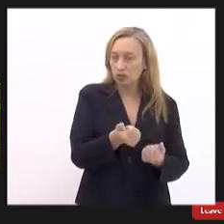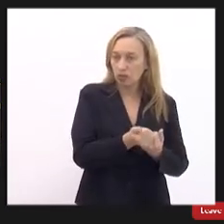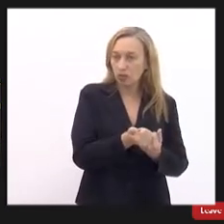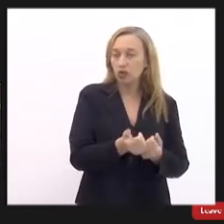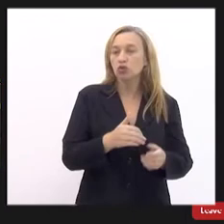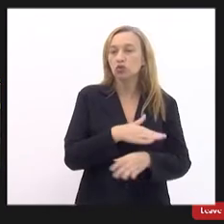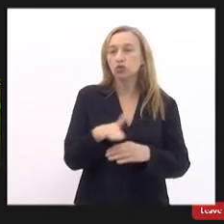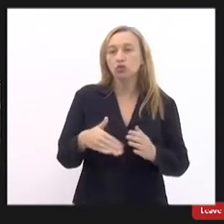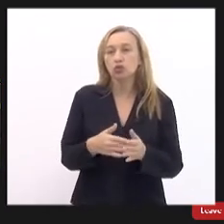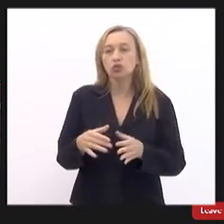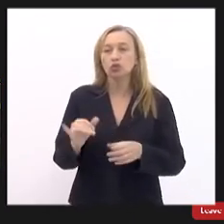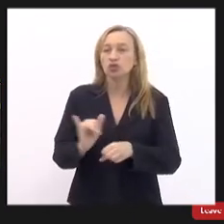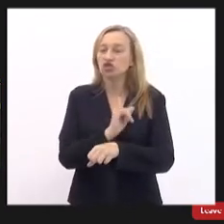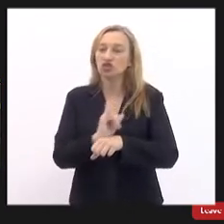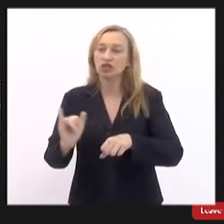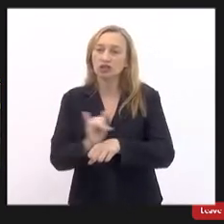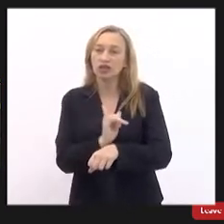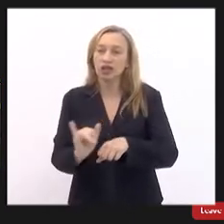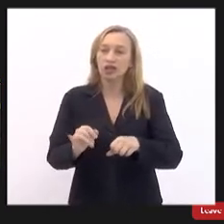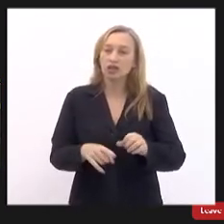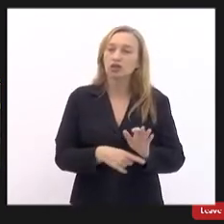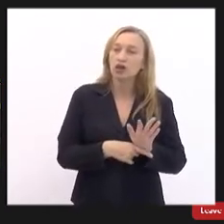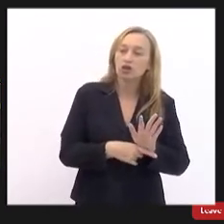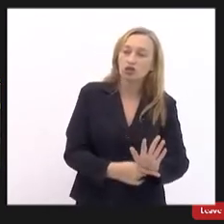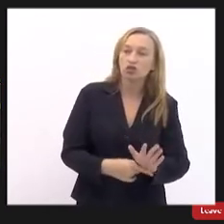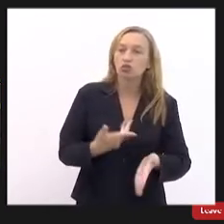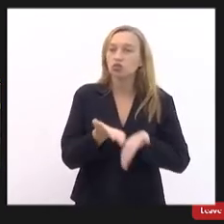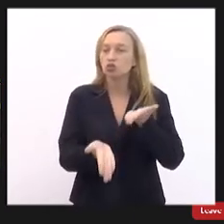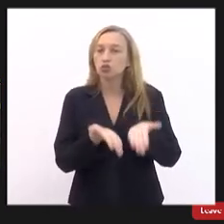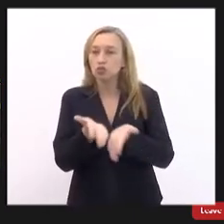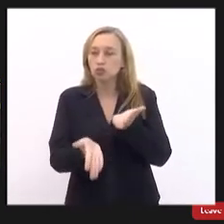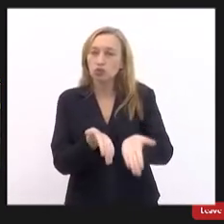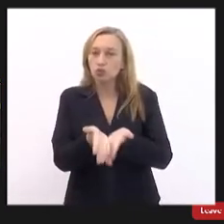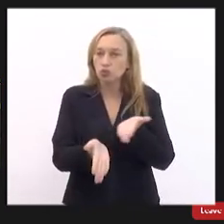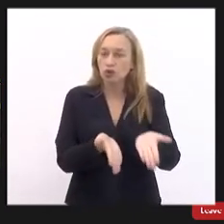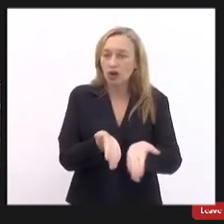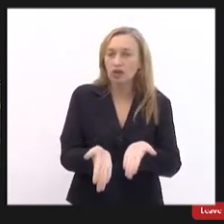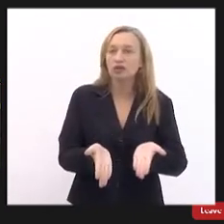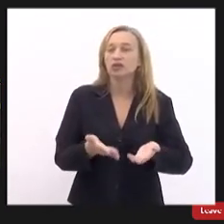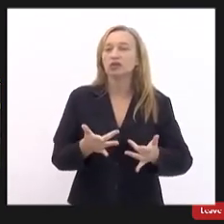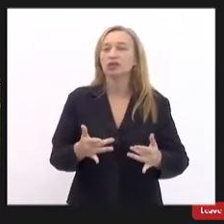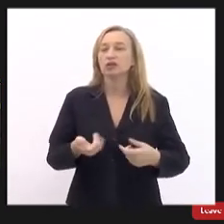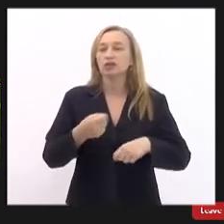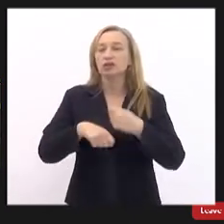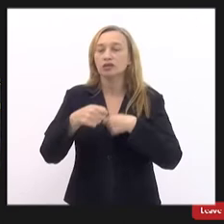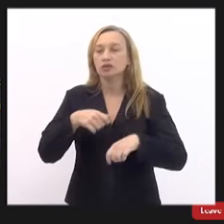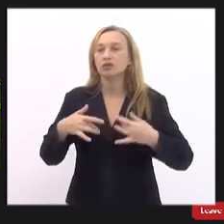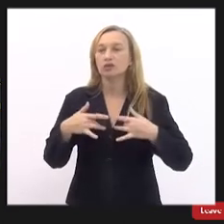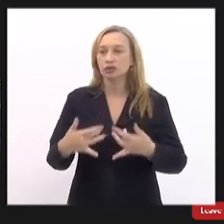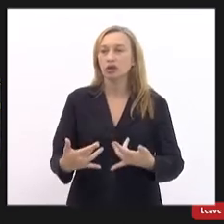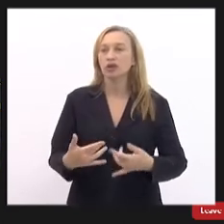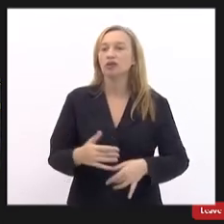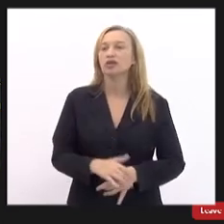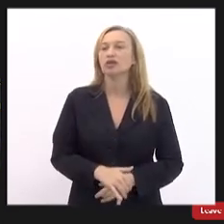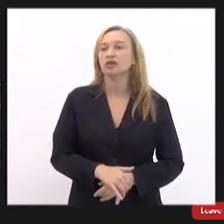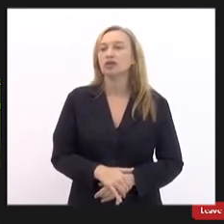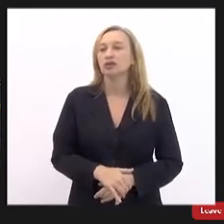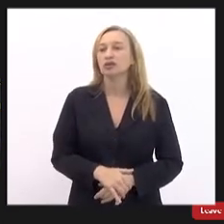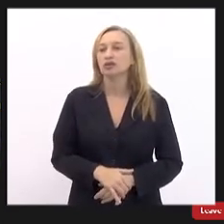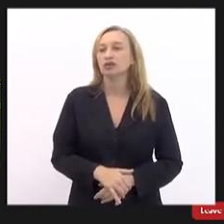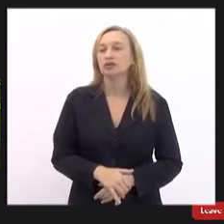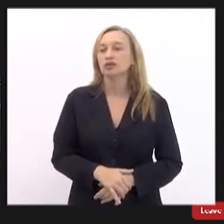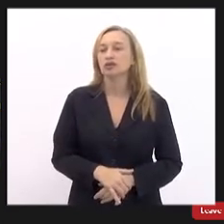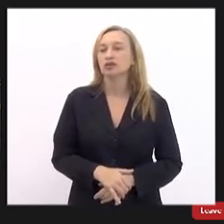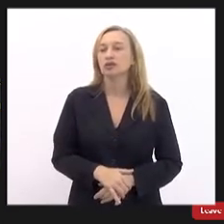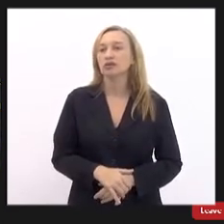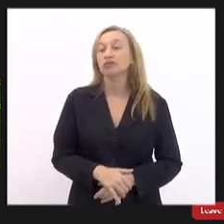fomento do atendimento, do cuidado, do acolhimento à economia solidária, né? E